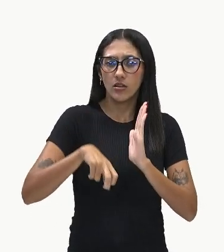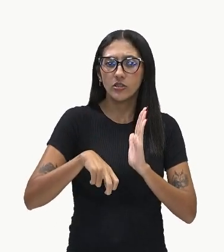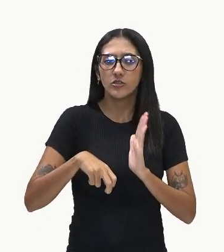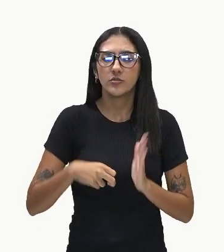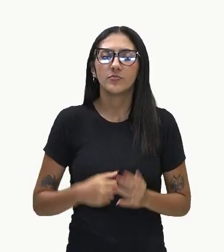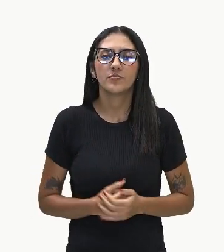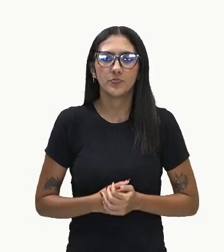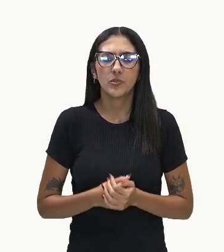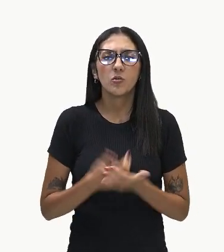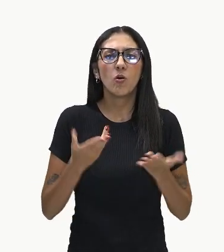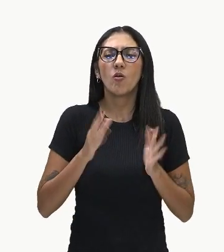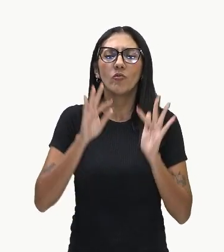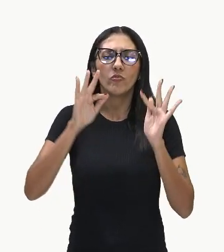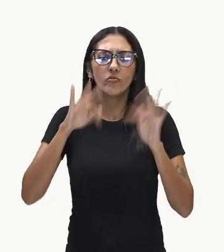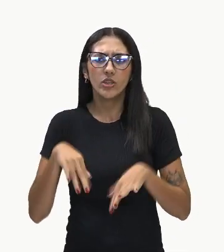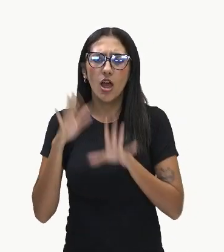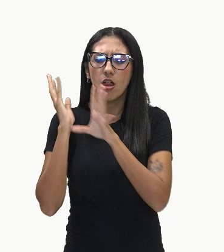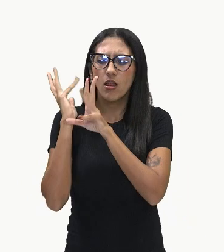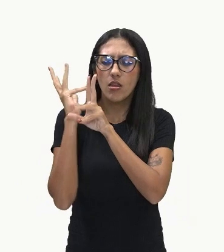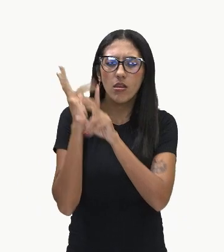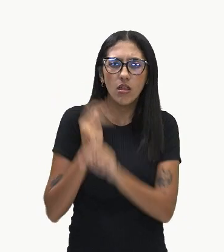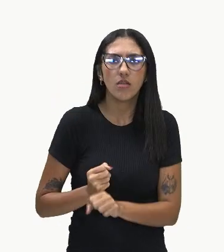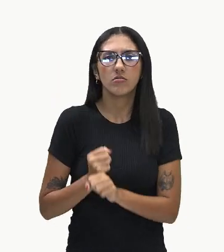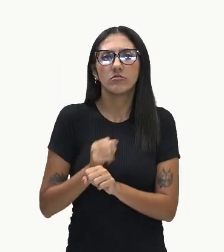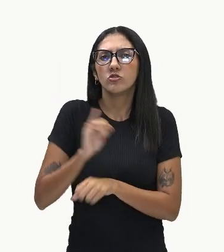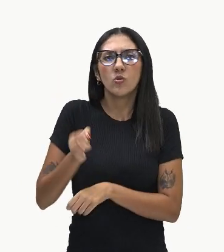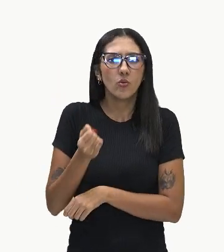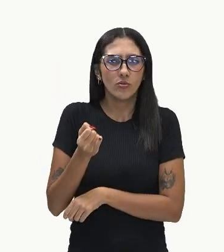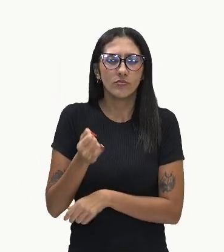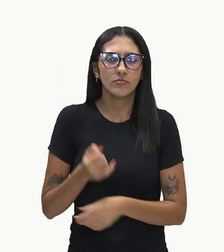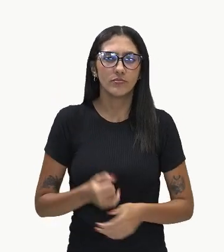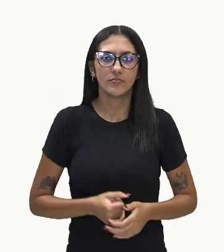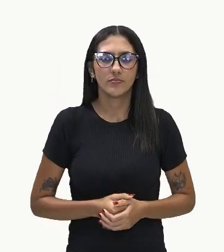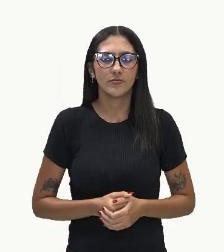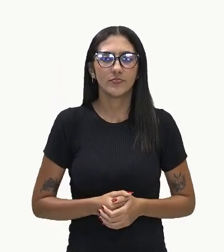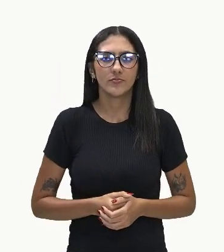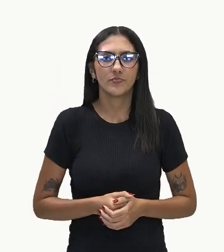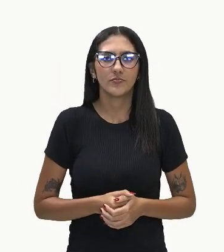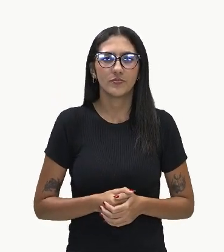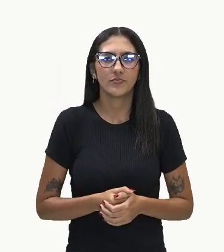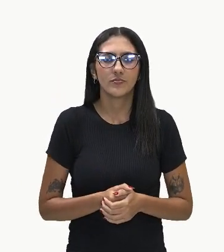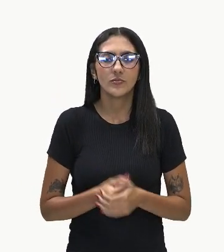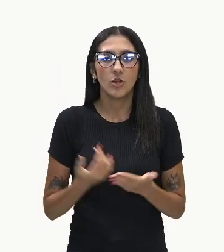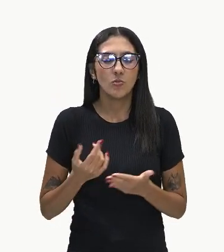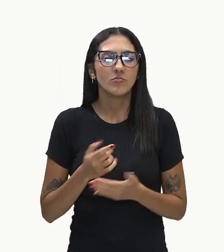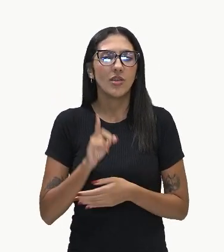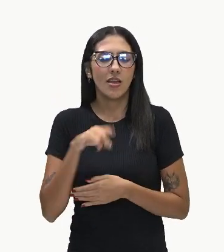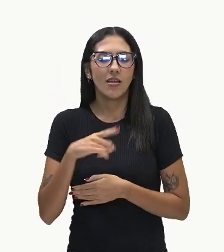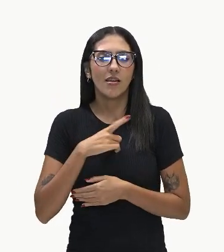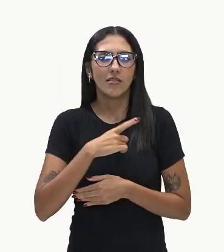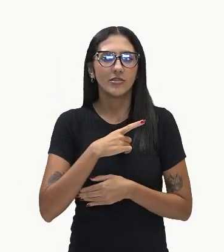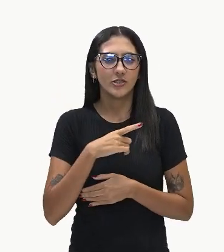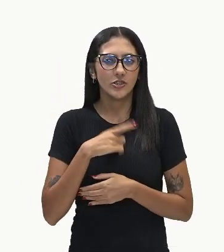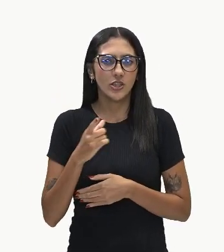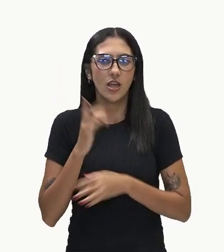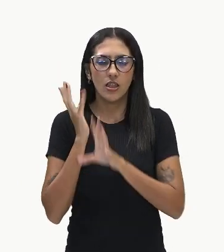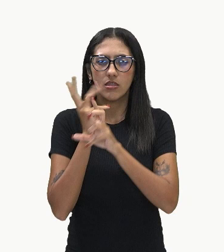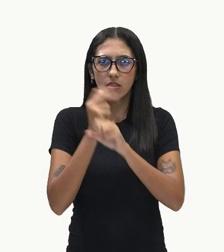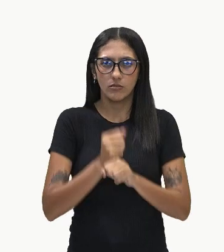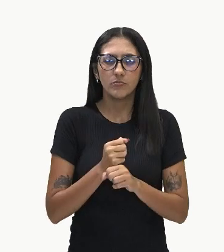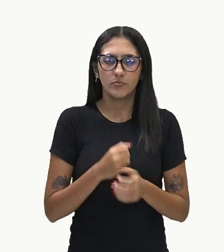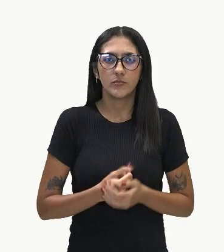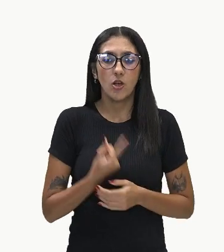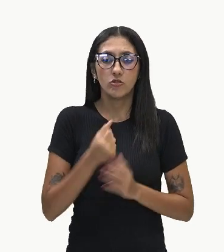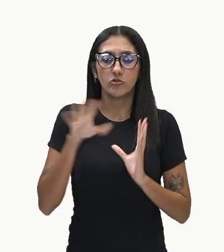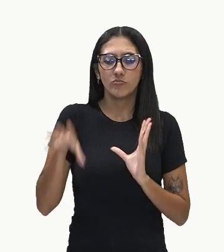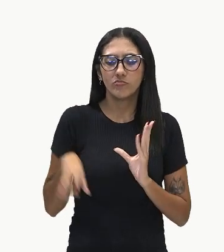vou pagar de juros? Ok? Então, os juros vai ser exatamente esse